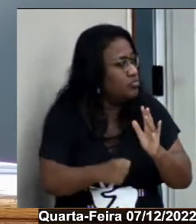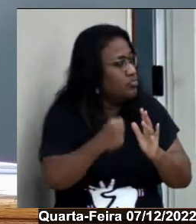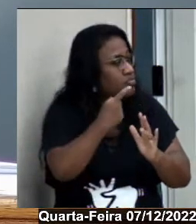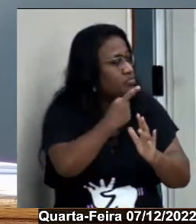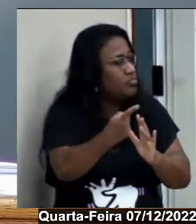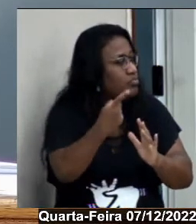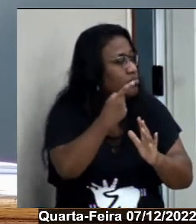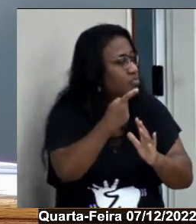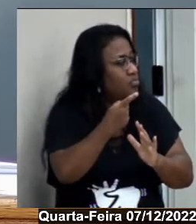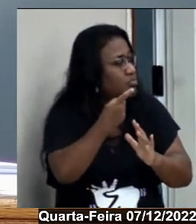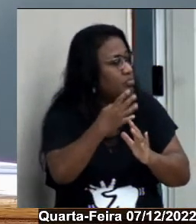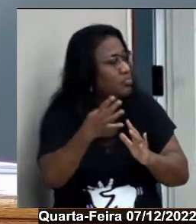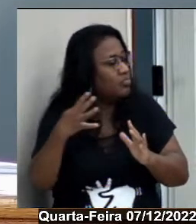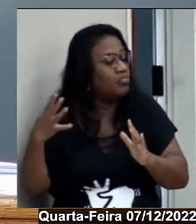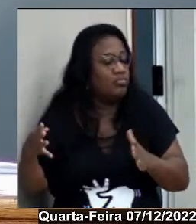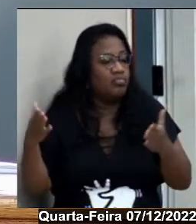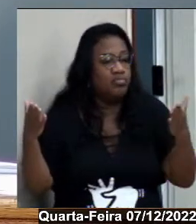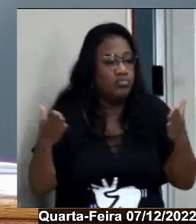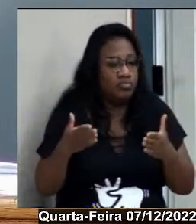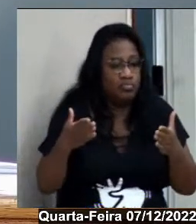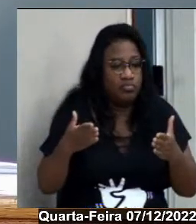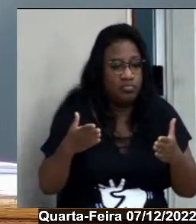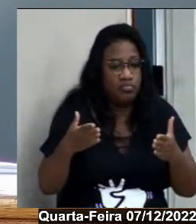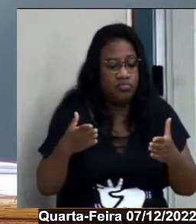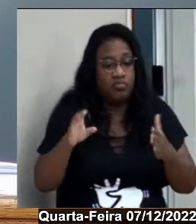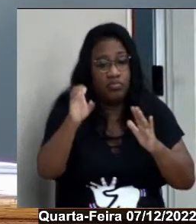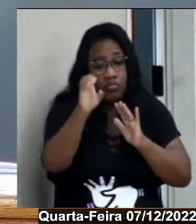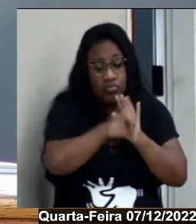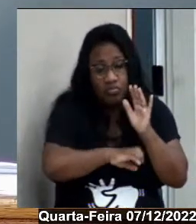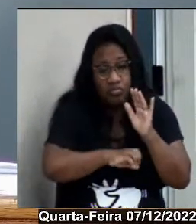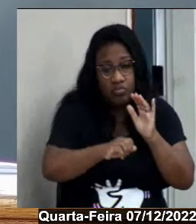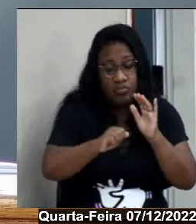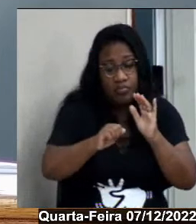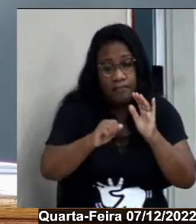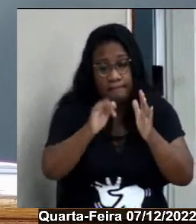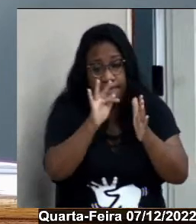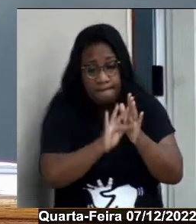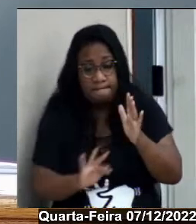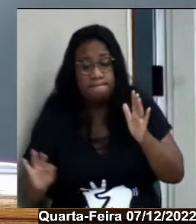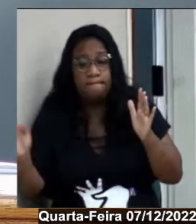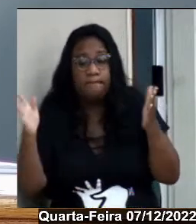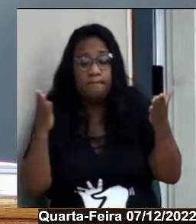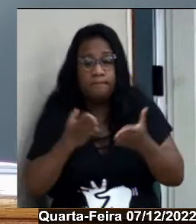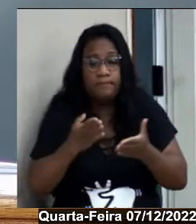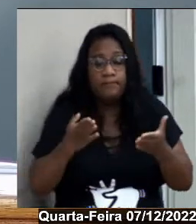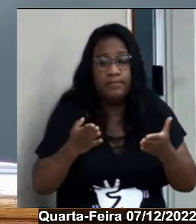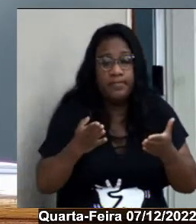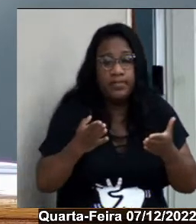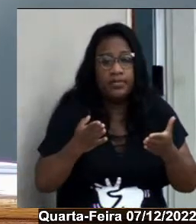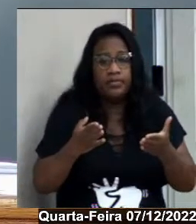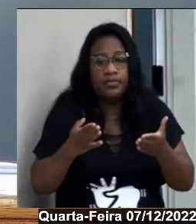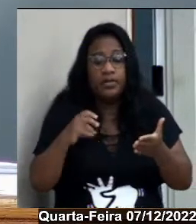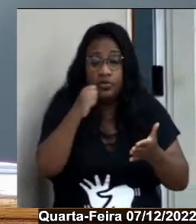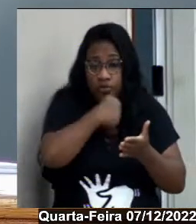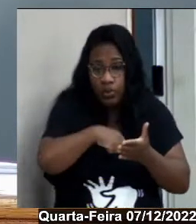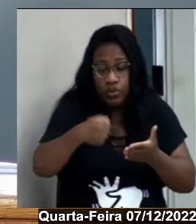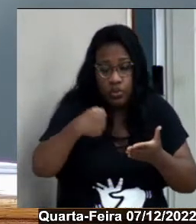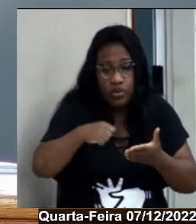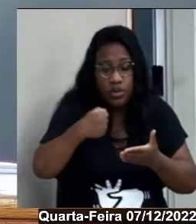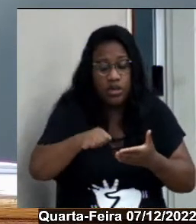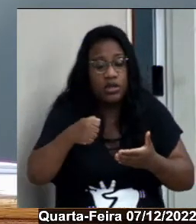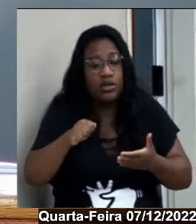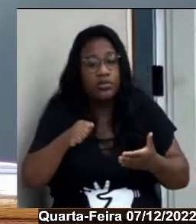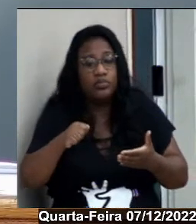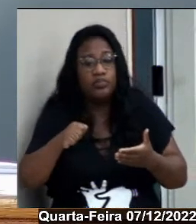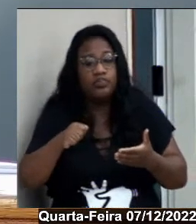número 144 da Constituição Federal. Considerando que o projeto de lei número 488/2022, de